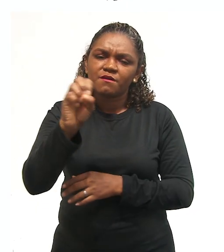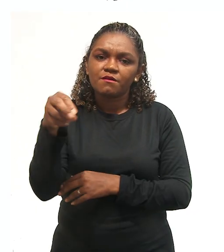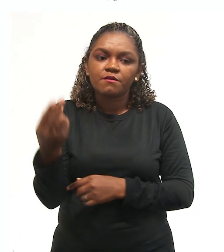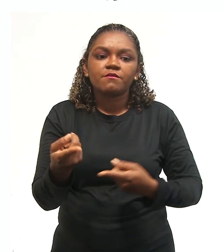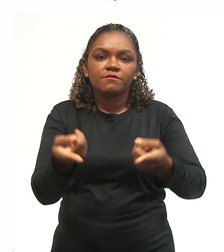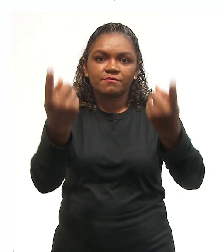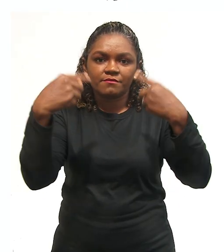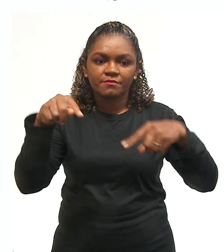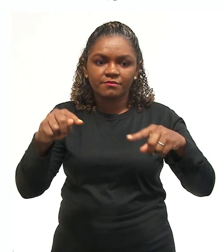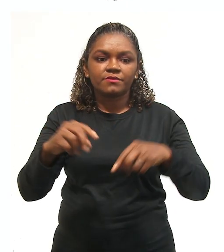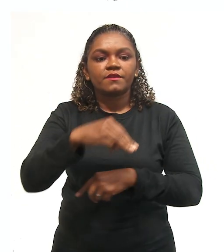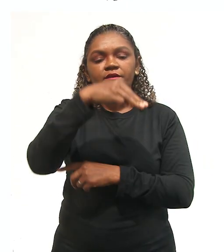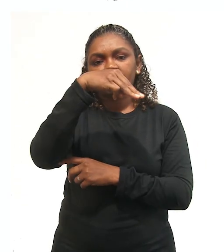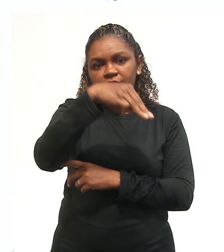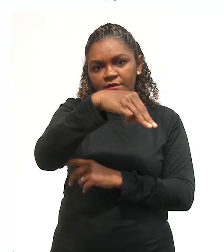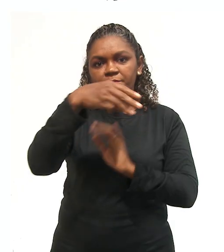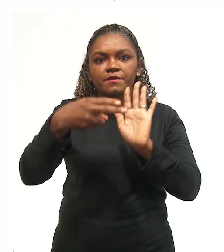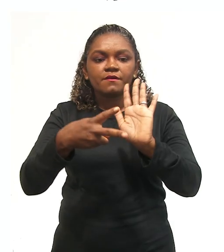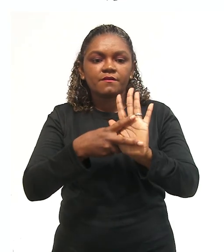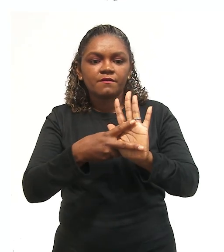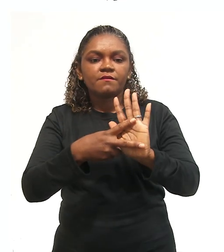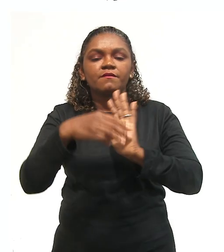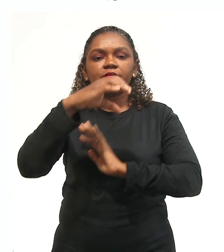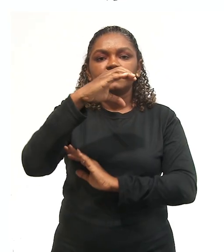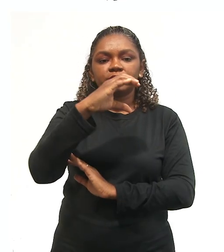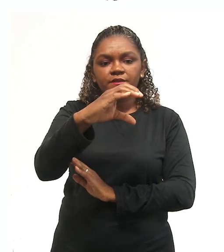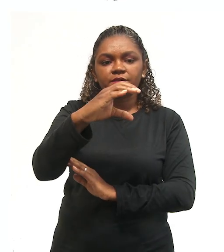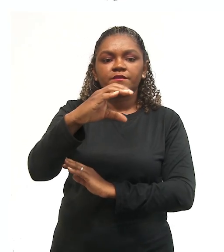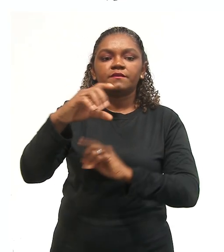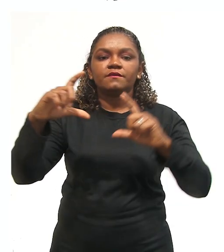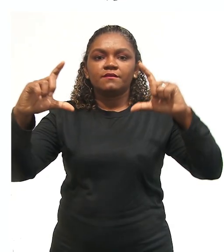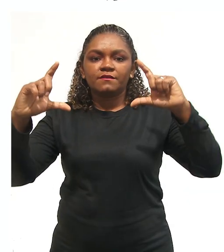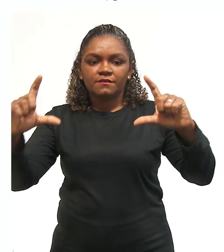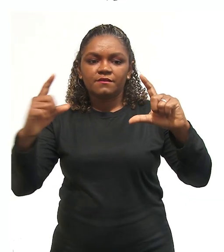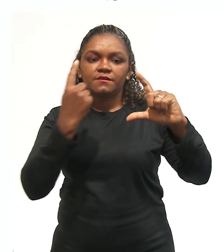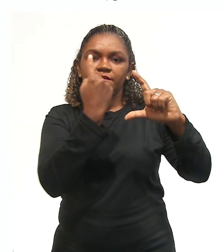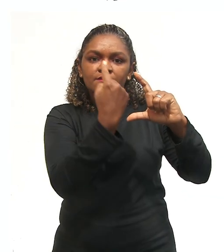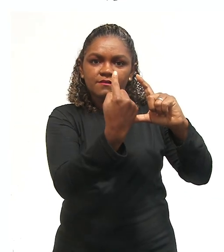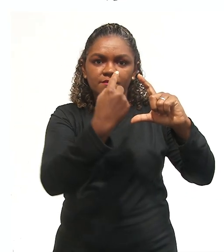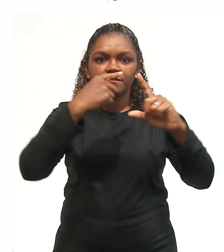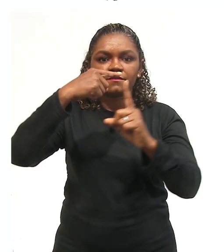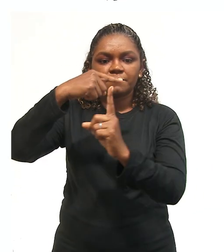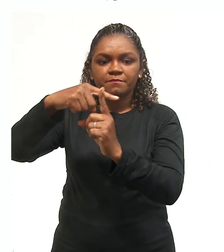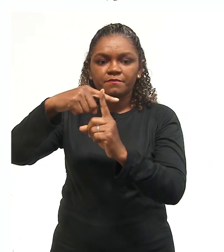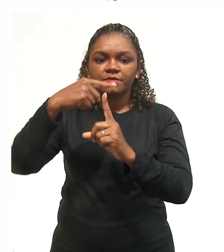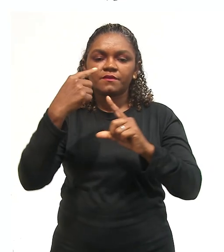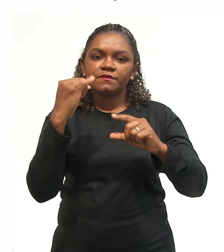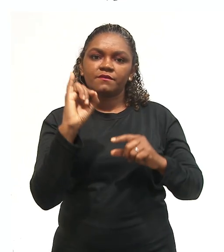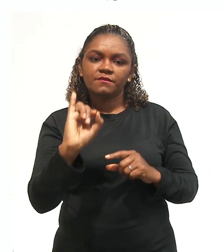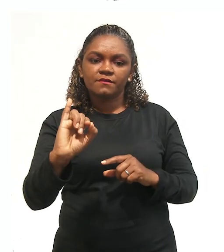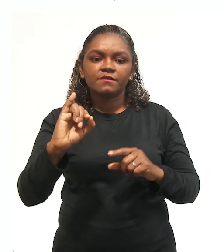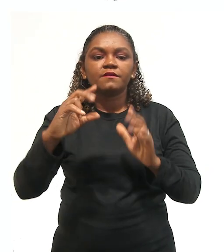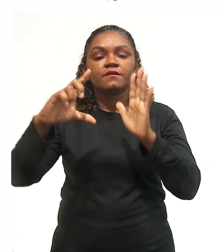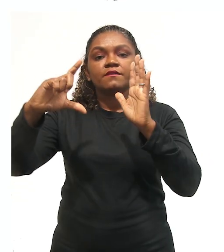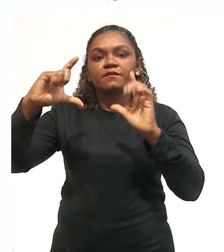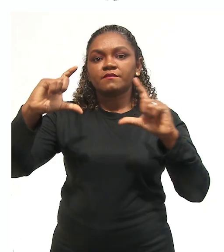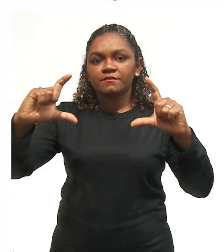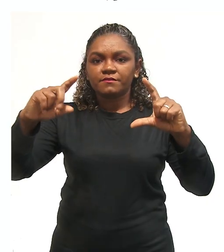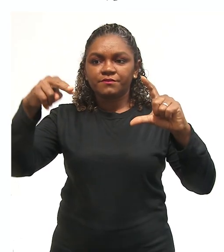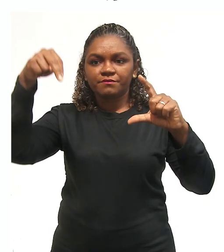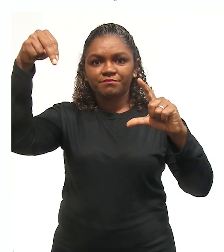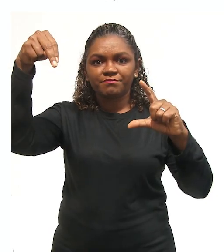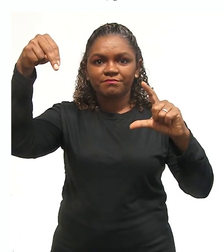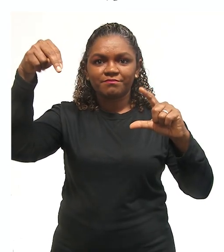J, ou M, que é igual a C, 1 mais